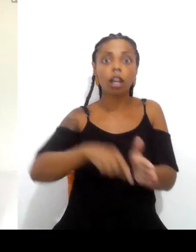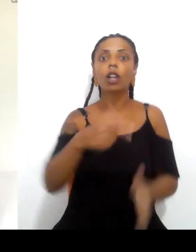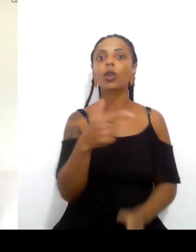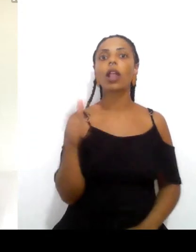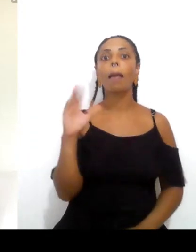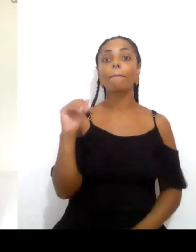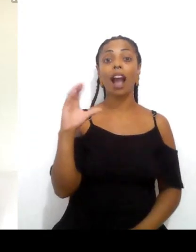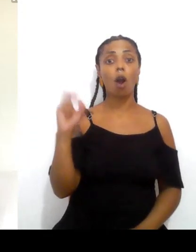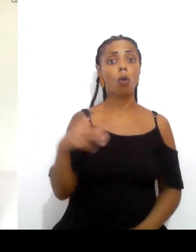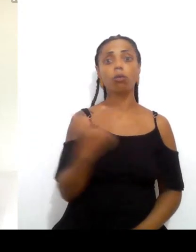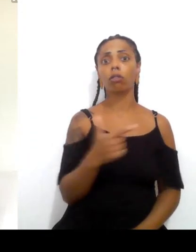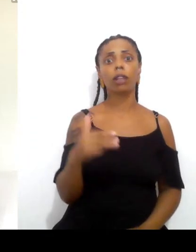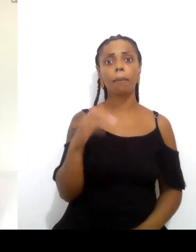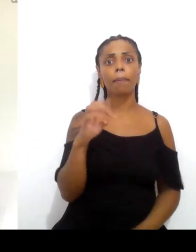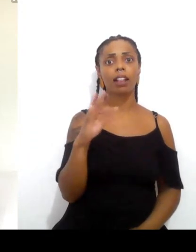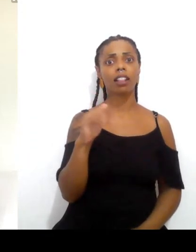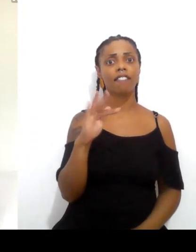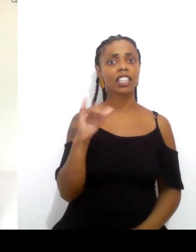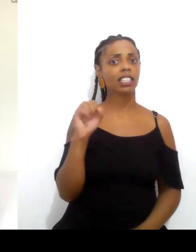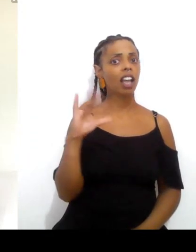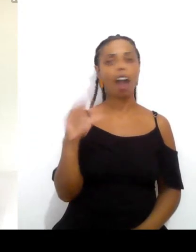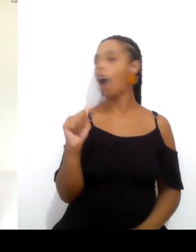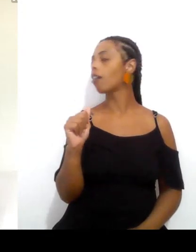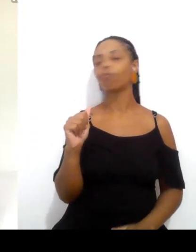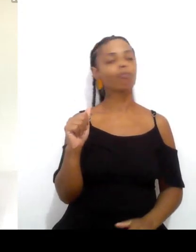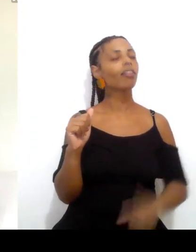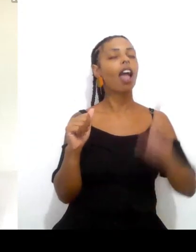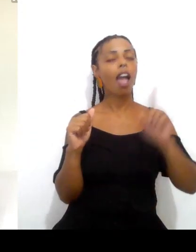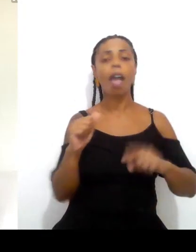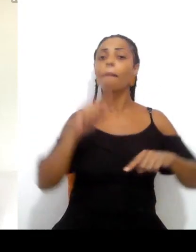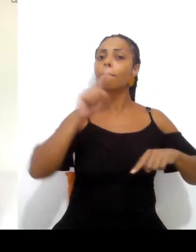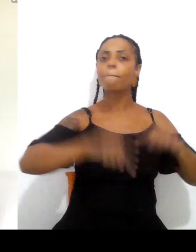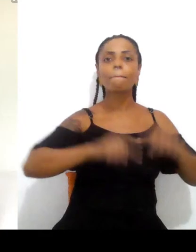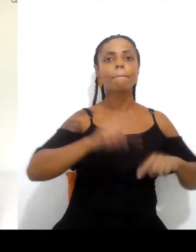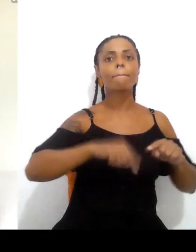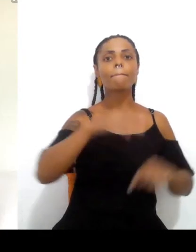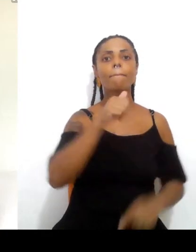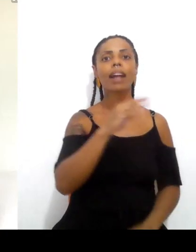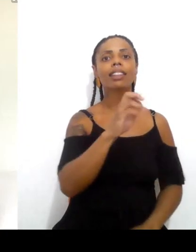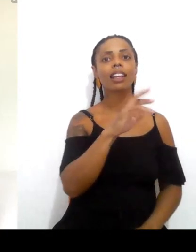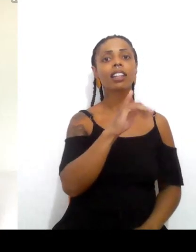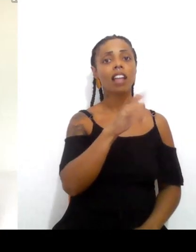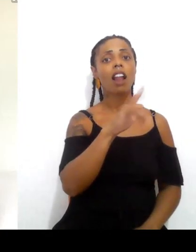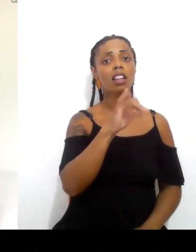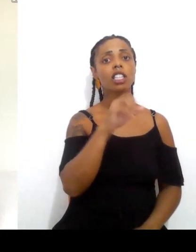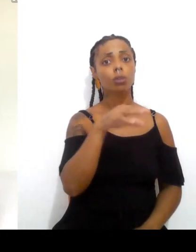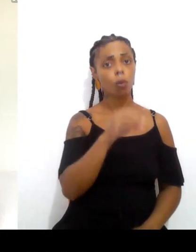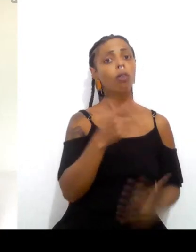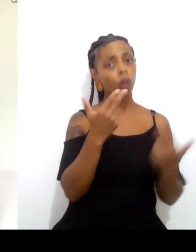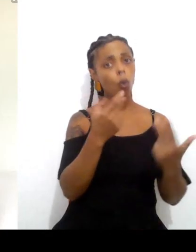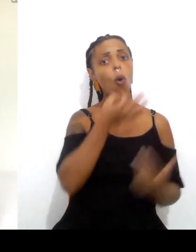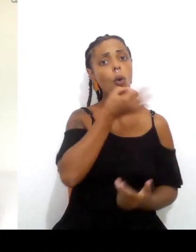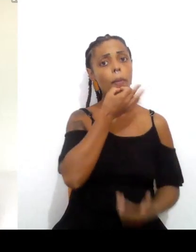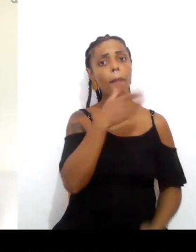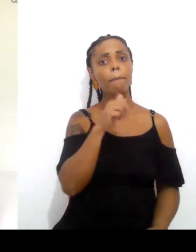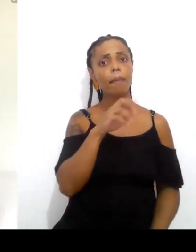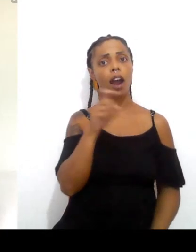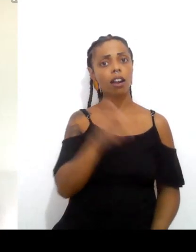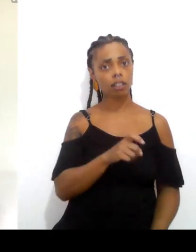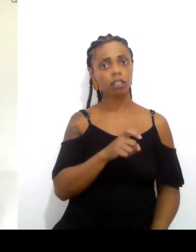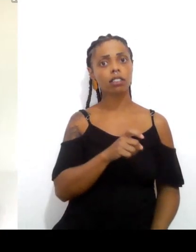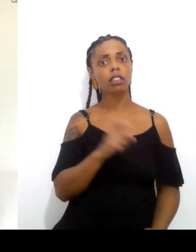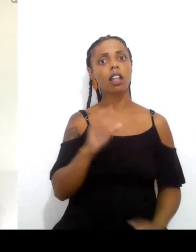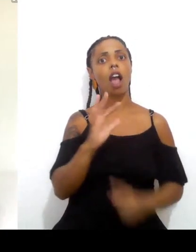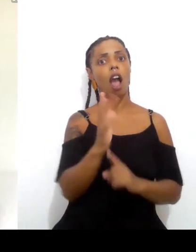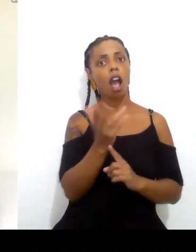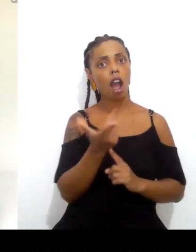um certo materialismo aqui no sentido marxista mesmo né da Arte do Corpo